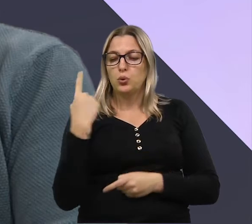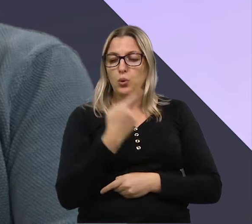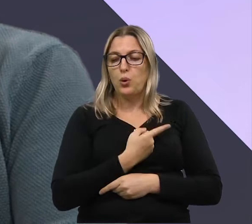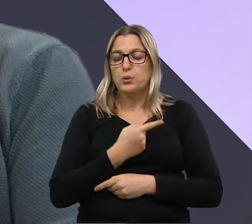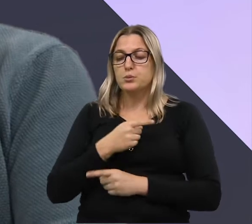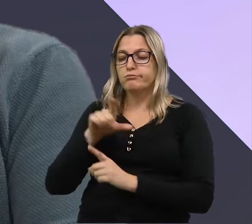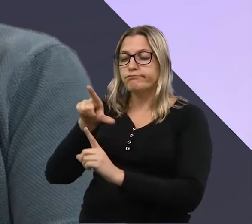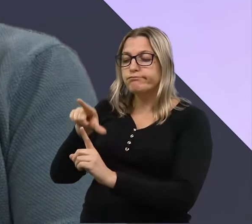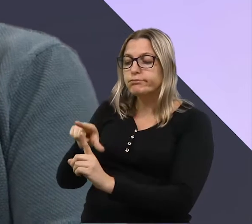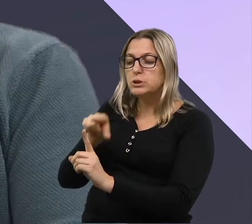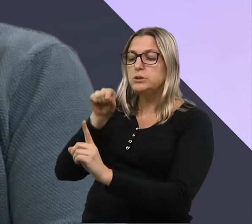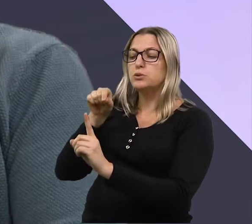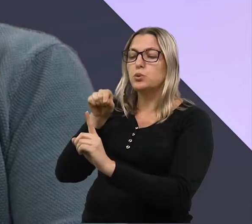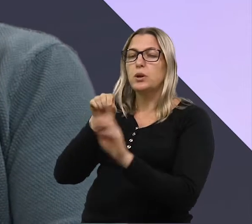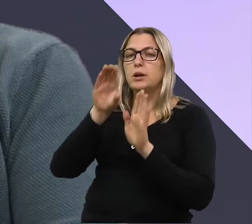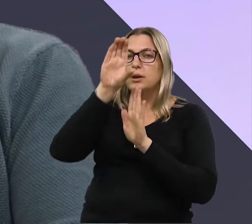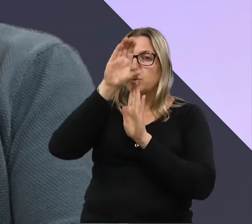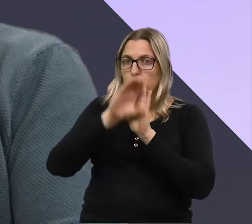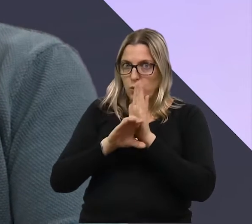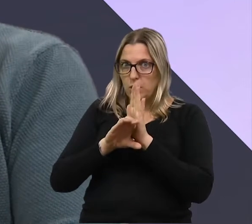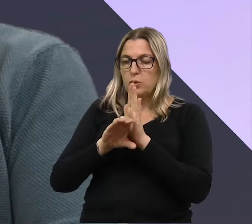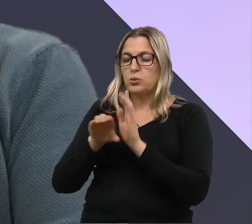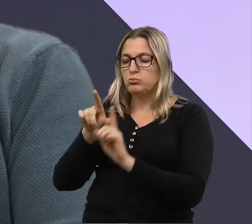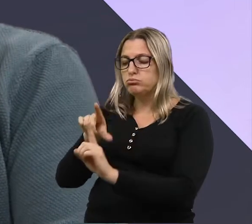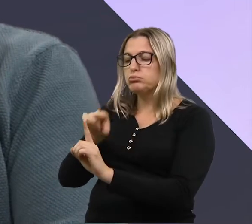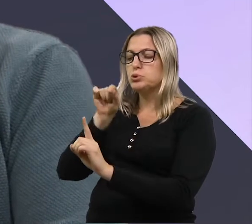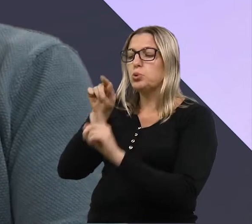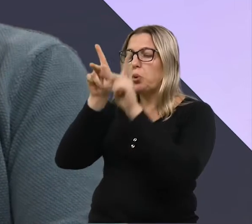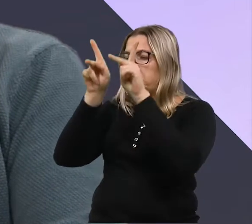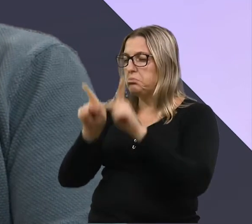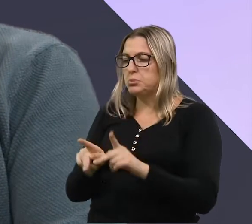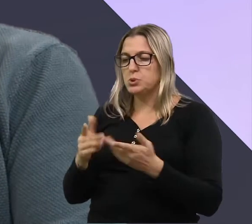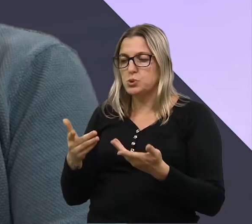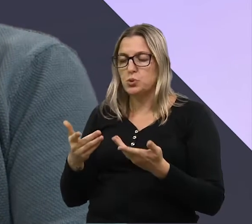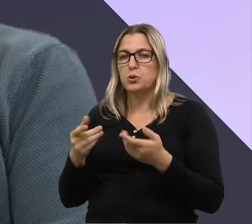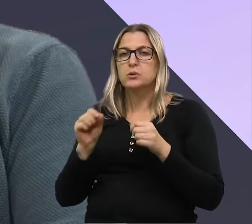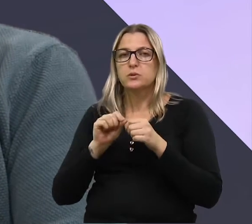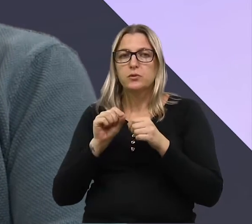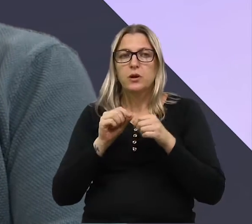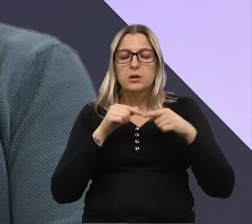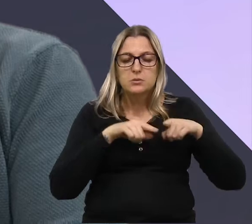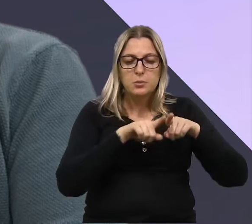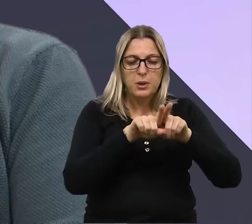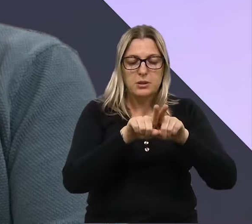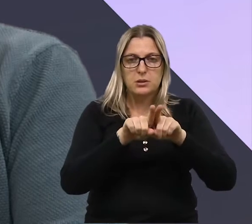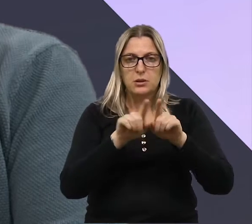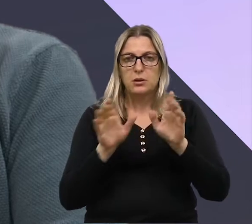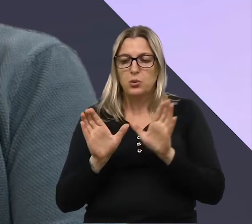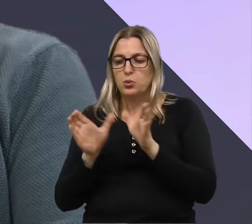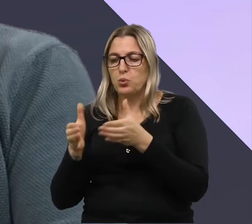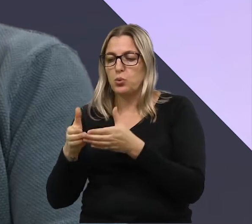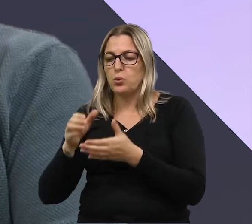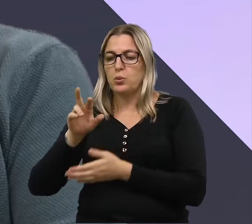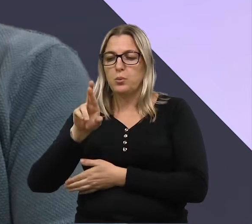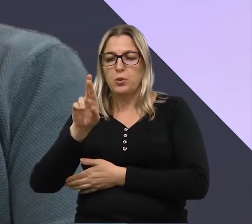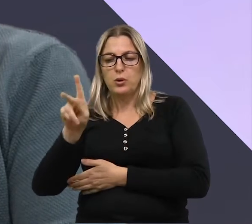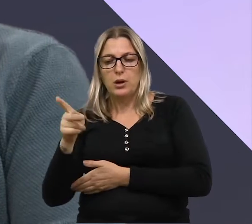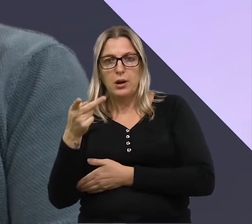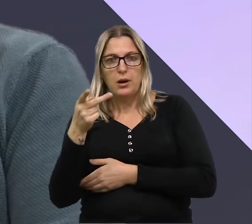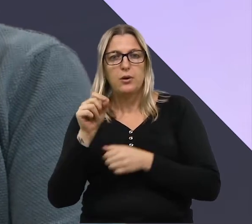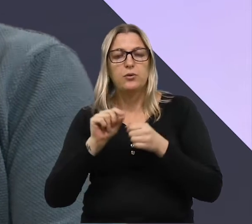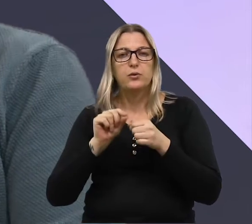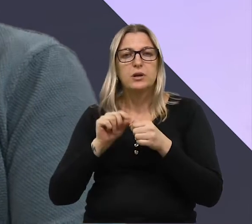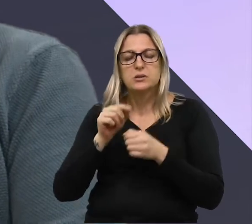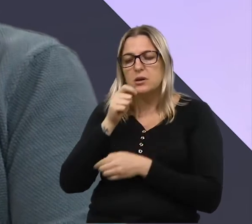selecionarmos currículo nós essa parceria com o RH se também nós iremos fazer algumas